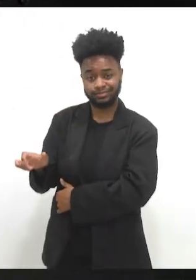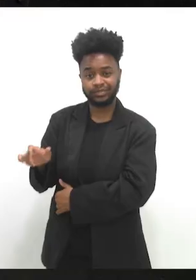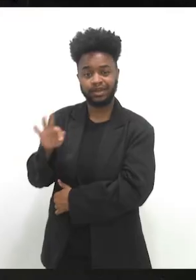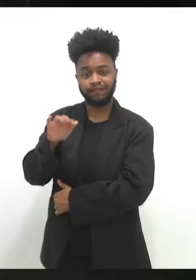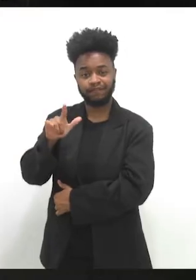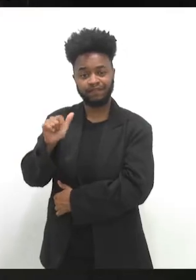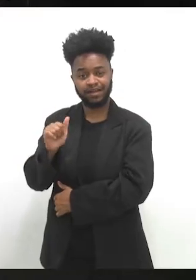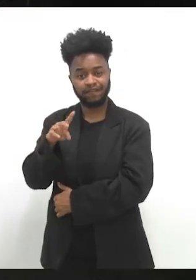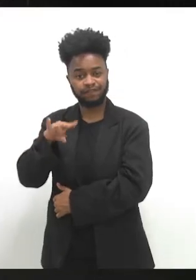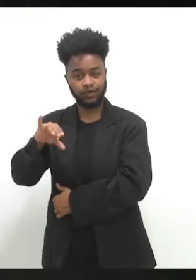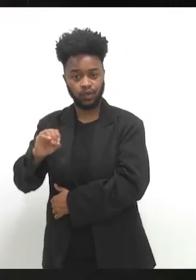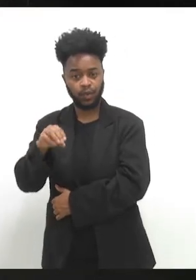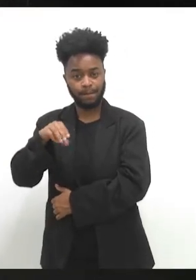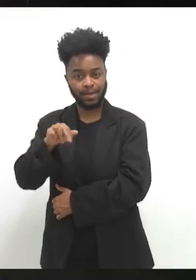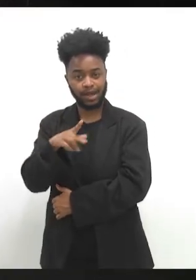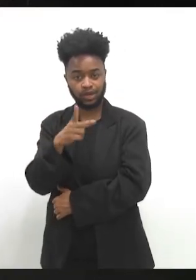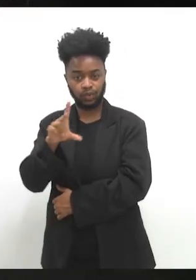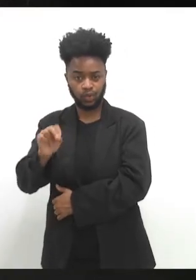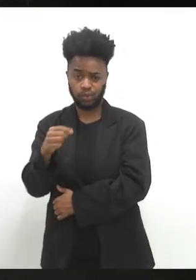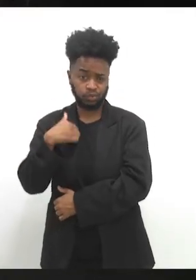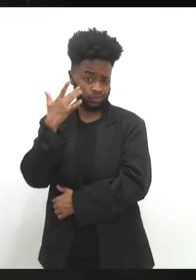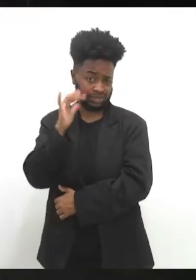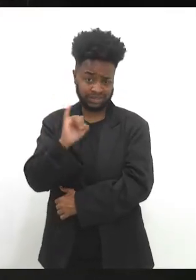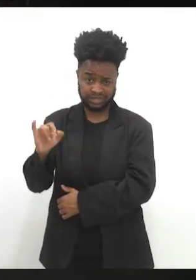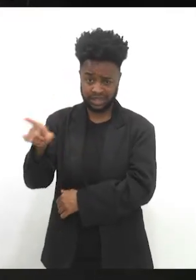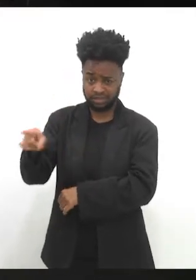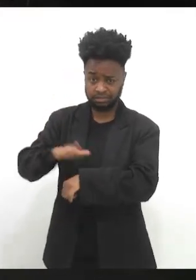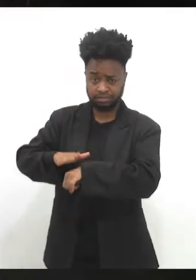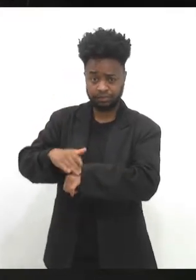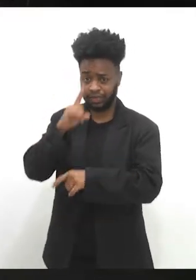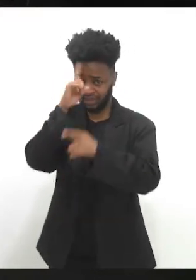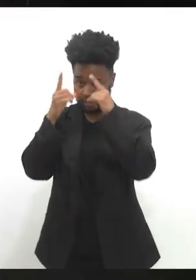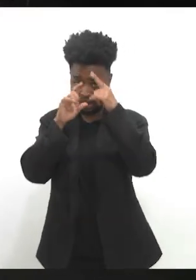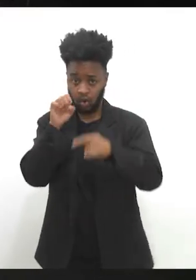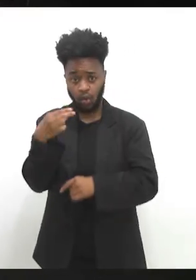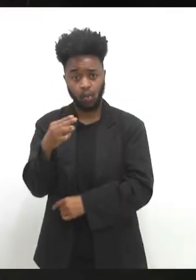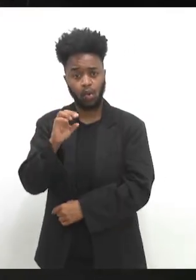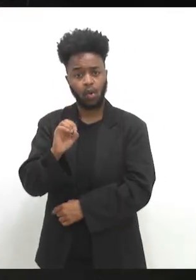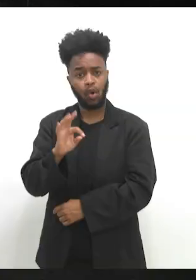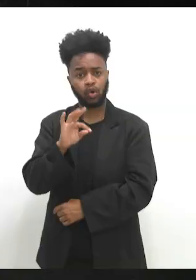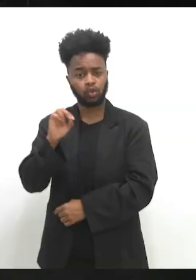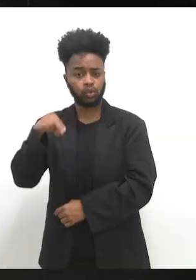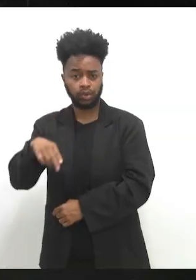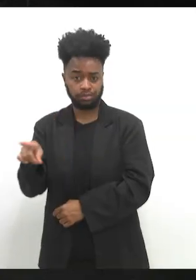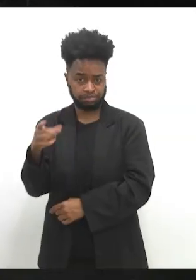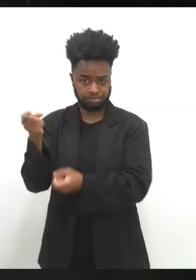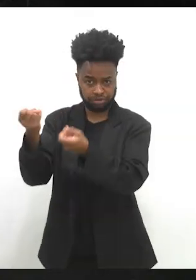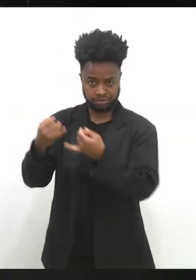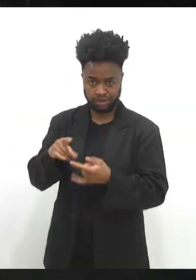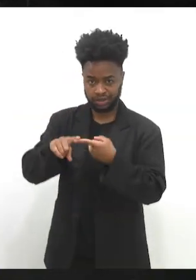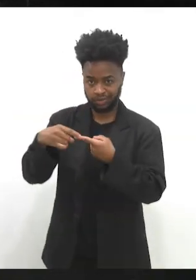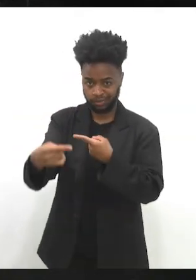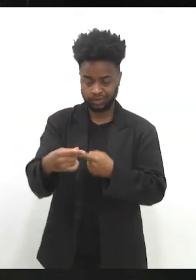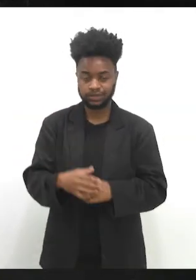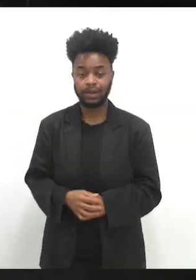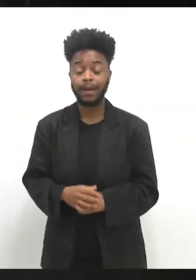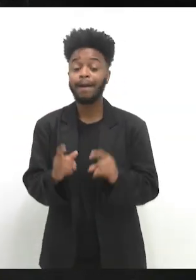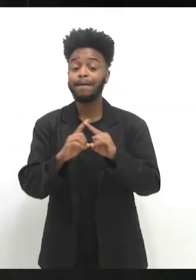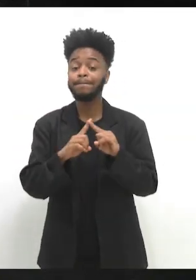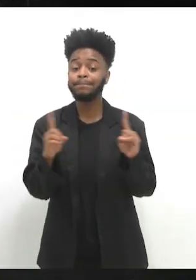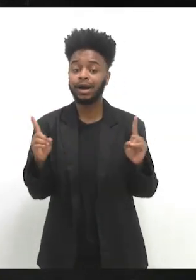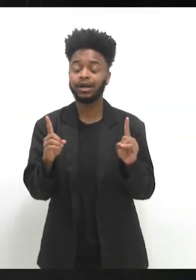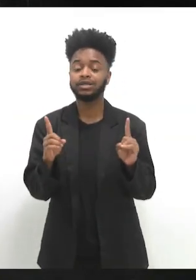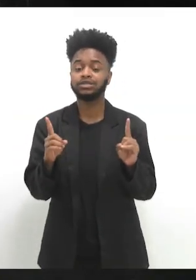cara chamado Flávio Marinho, que não sei se a ideia foi dele ou não foi, se foi do Otton, ele vai contar para a gente aqui ao longo do programa.